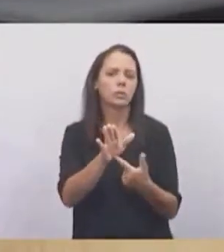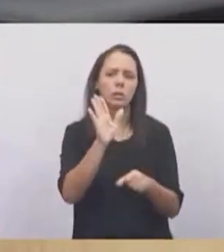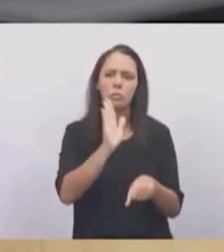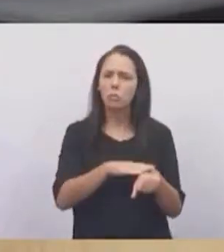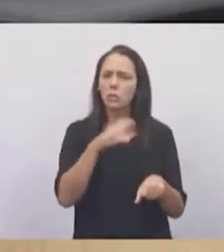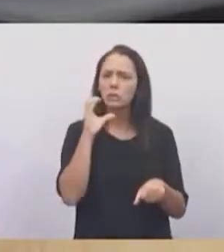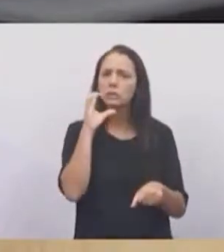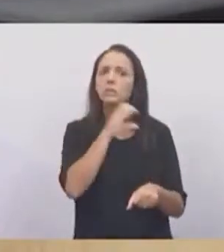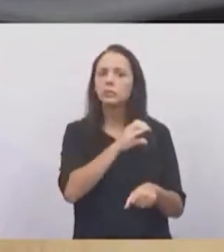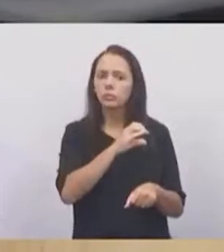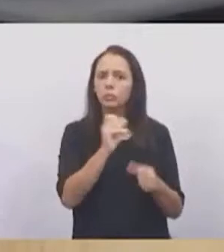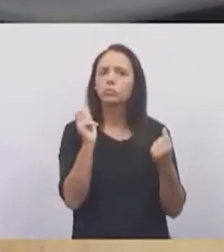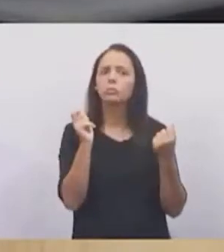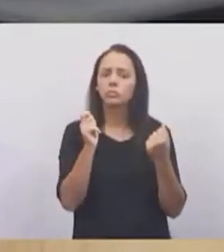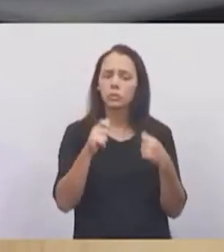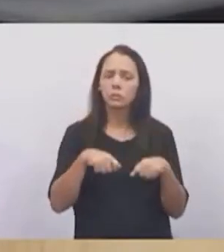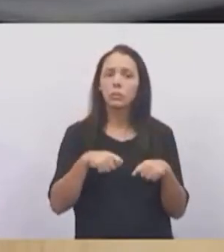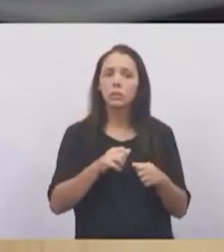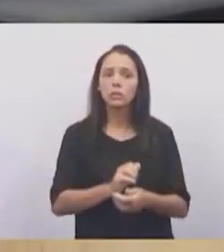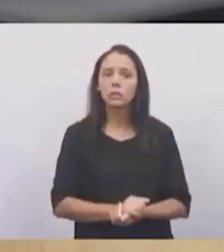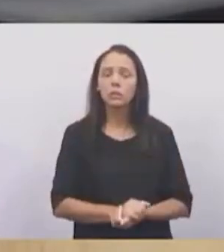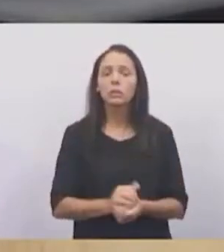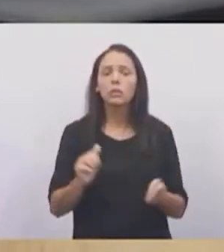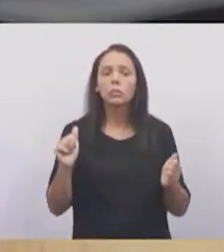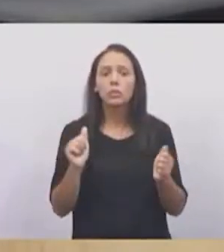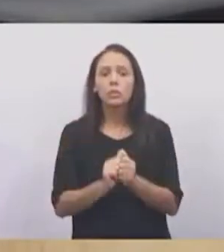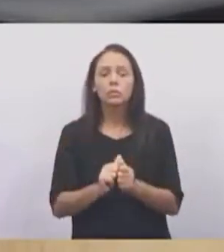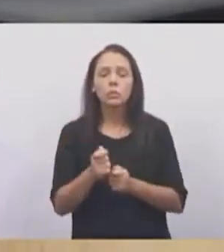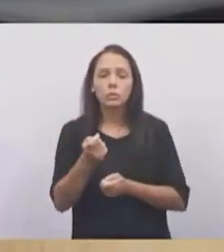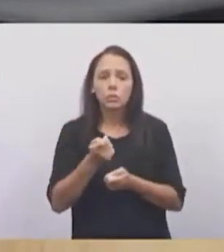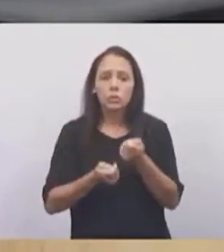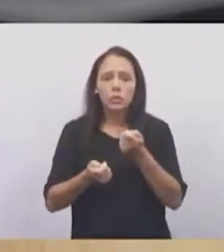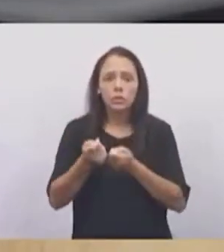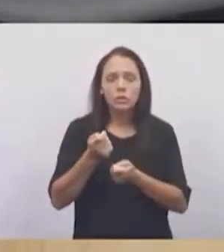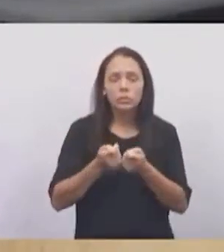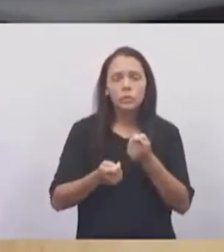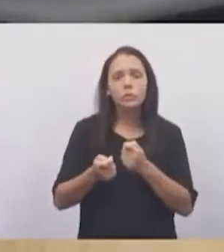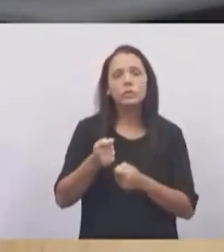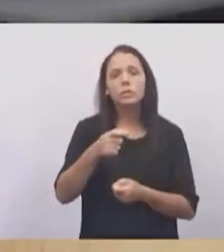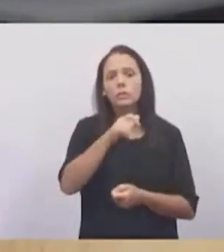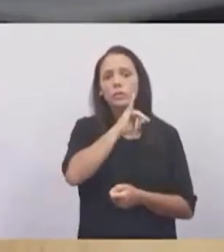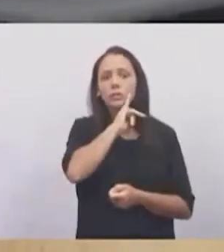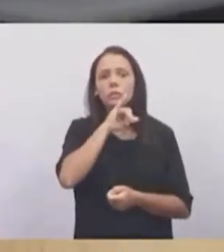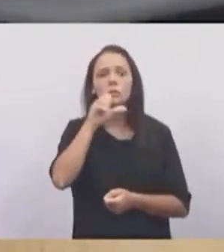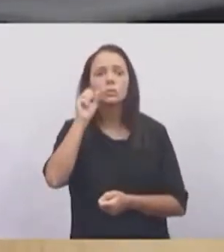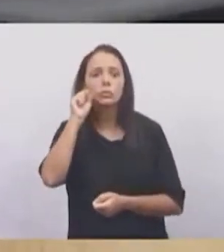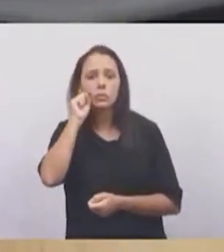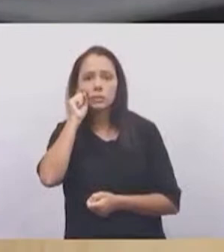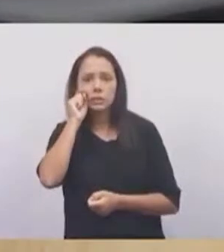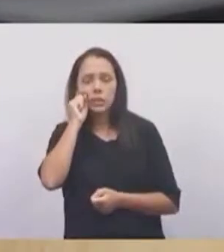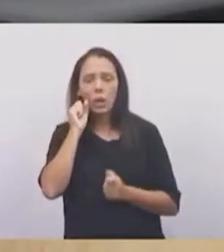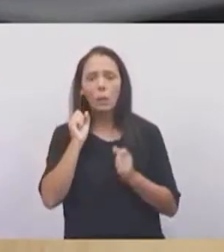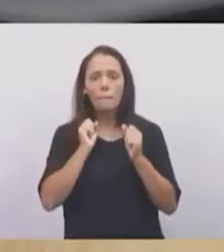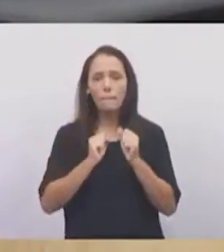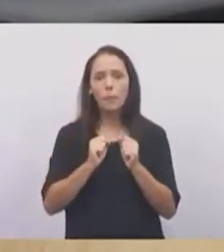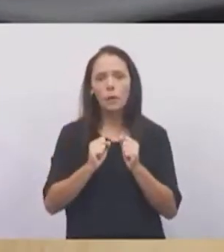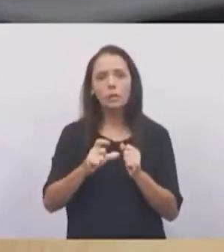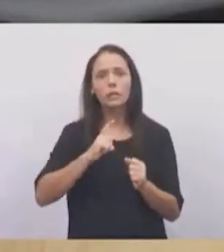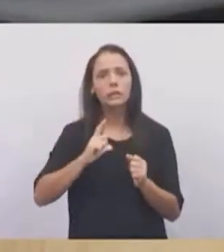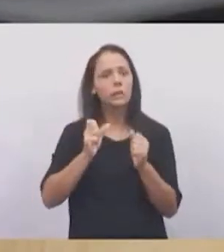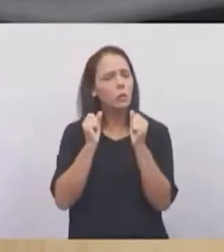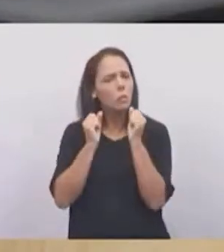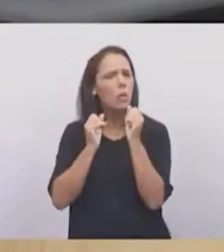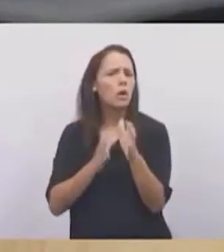possível, para que, junto com a administração do nosso prefeito Isaías, possa tomar uma providência